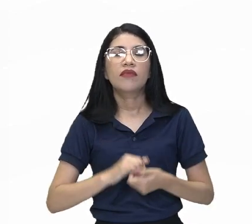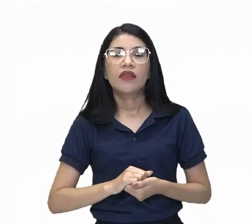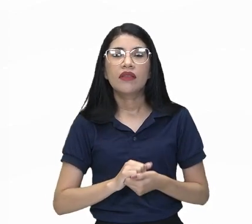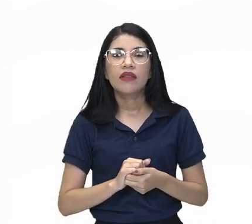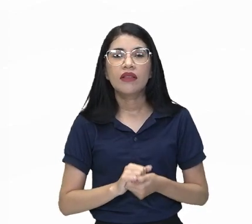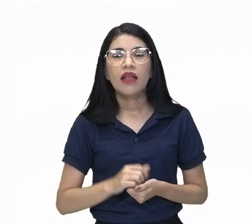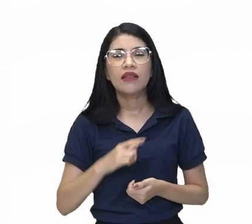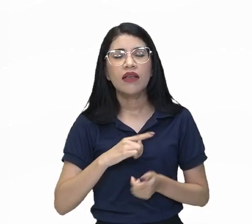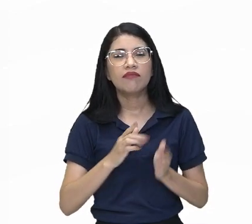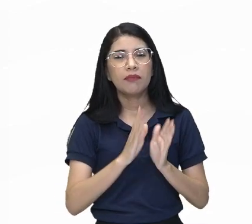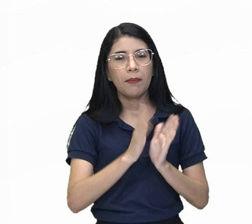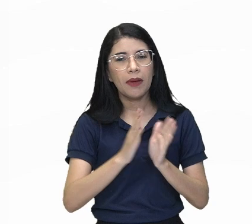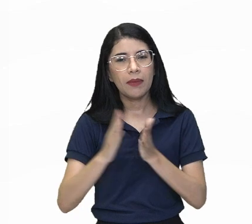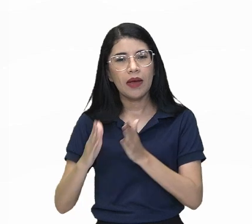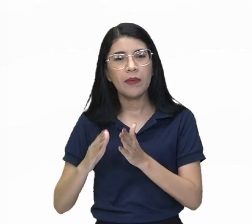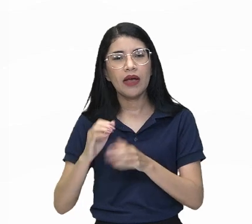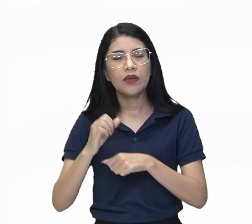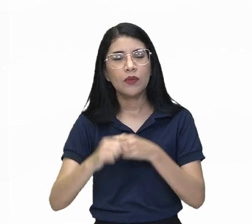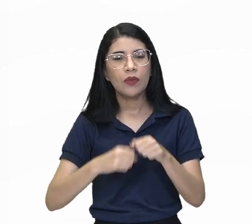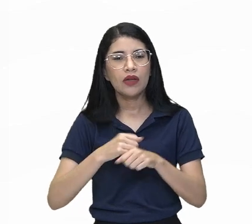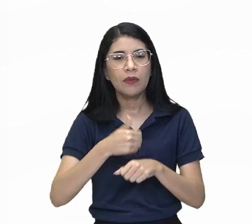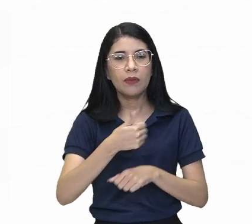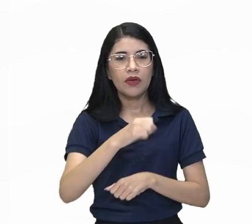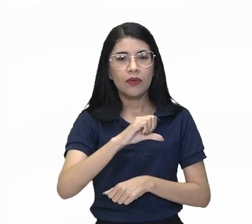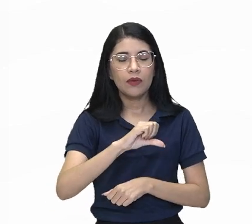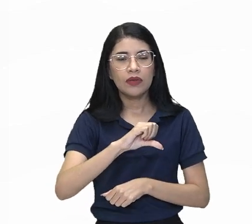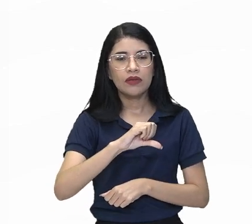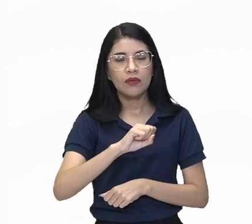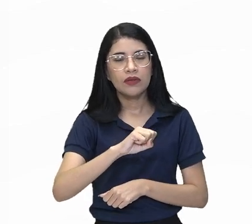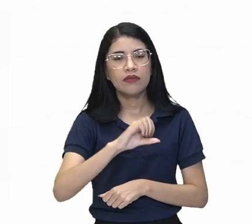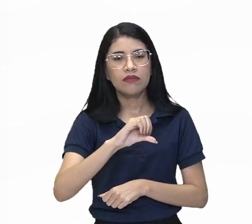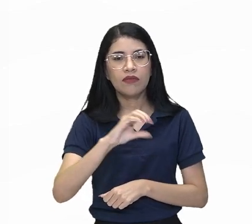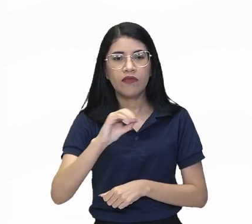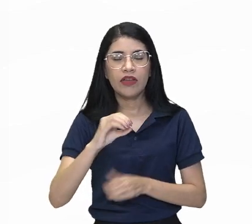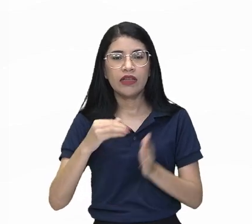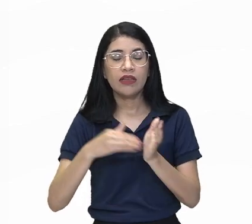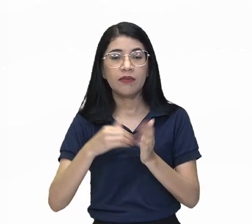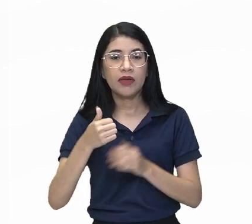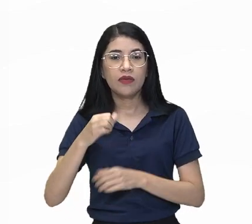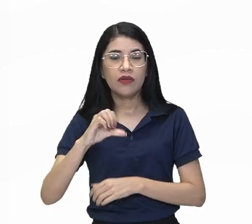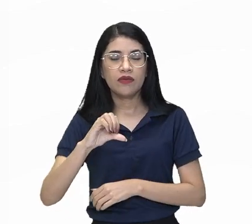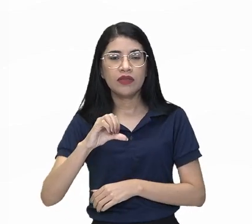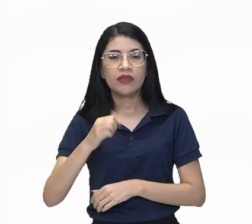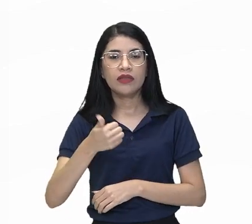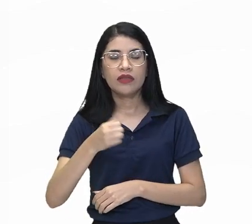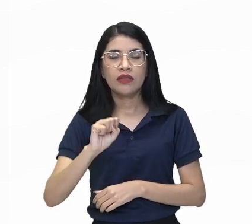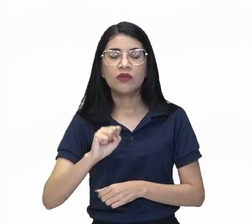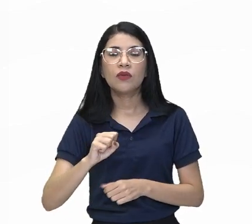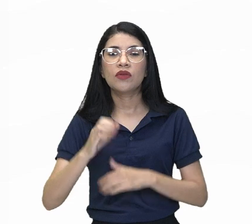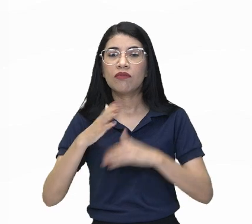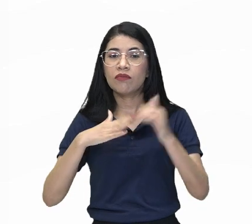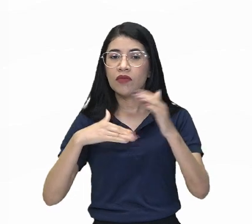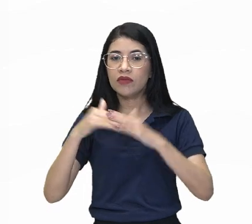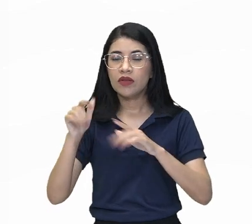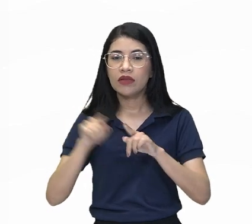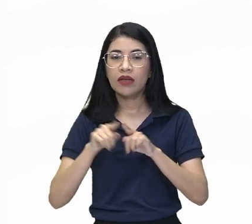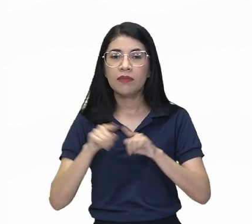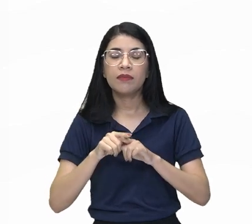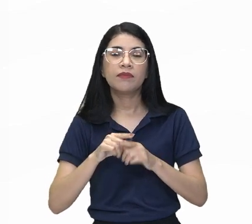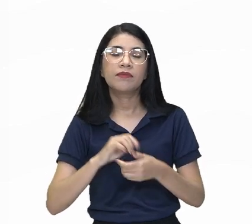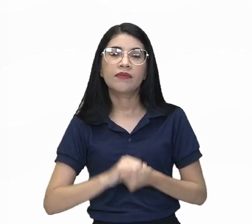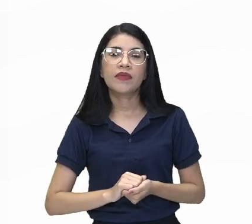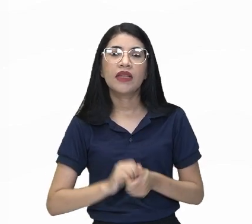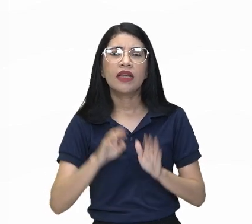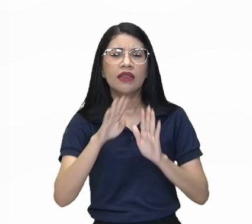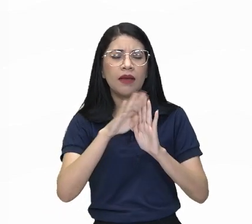de Manaus entre 1890 e 1918, um teatro profissional escrito nas avançadas